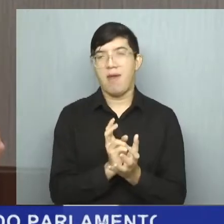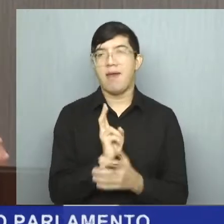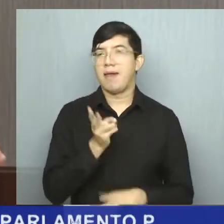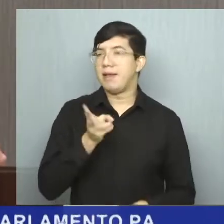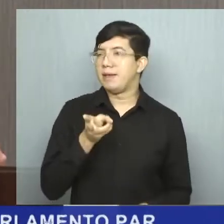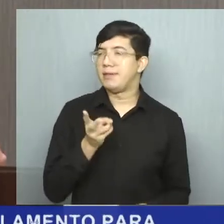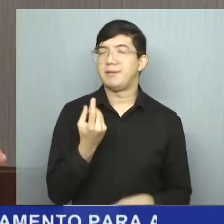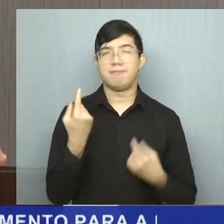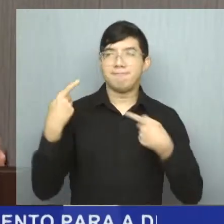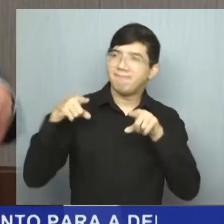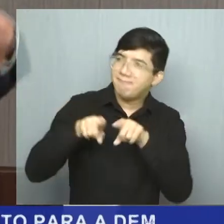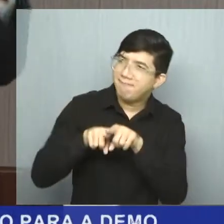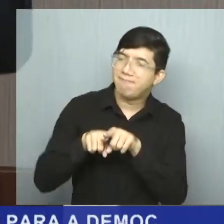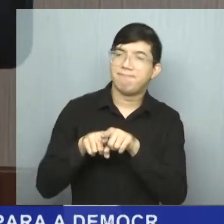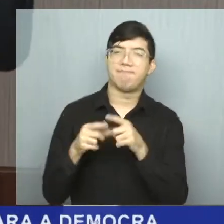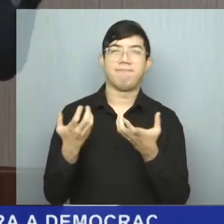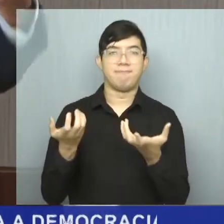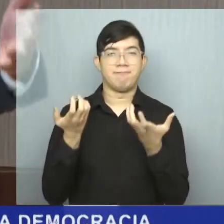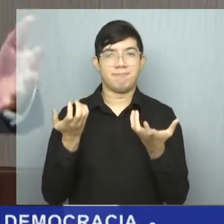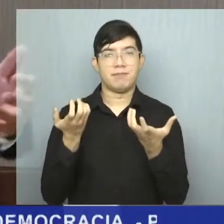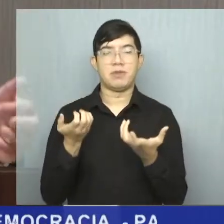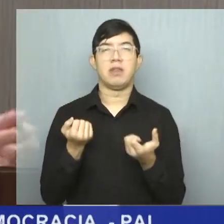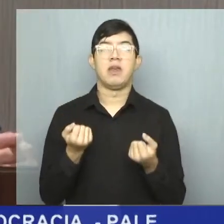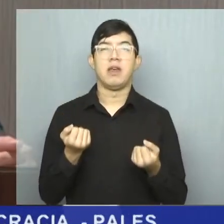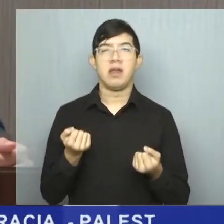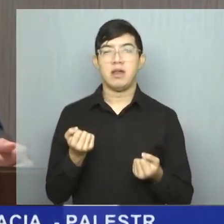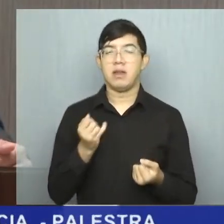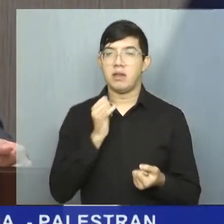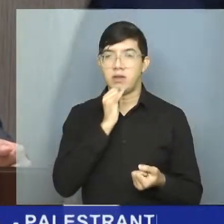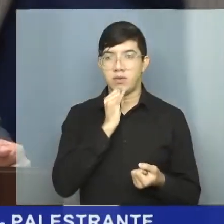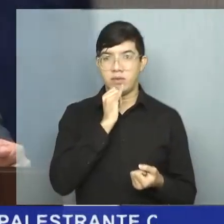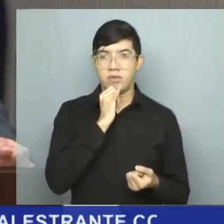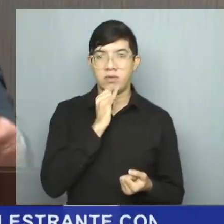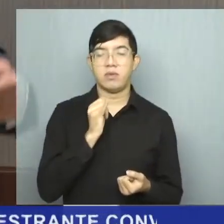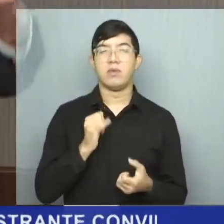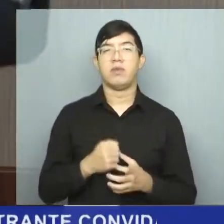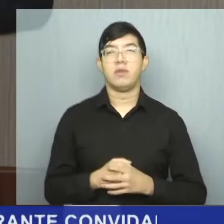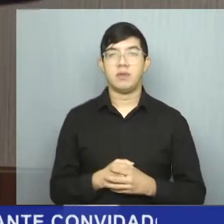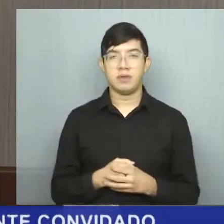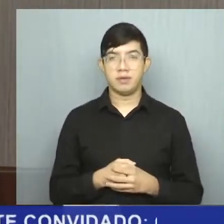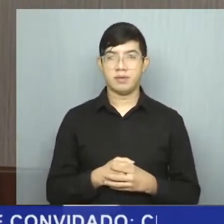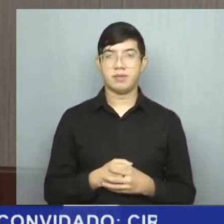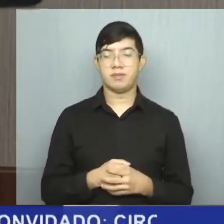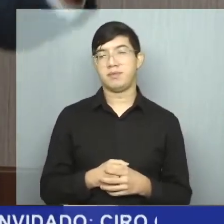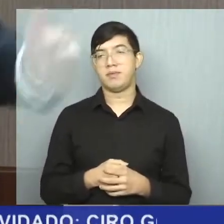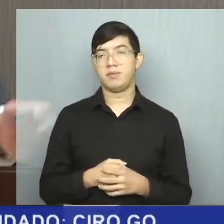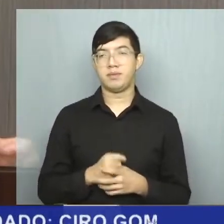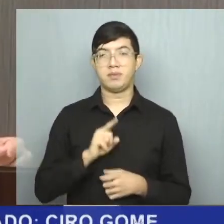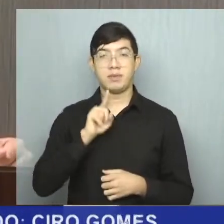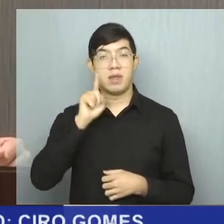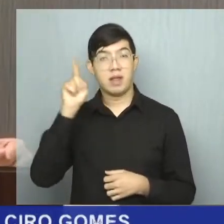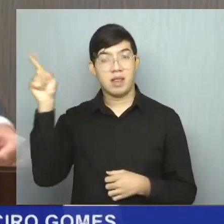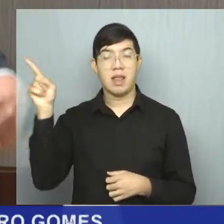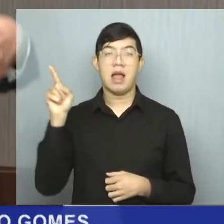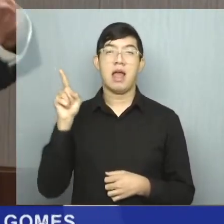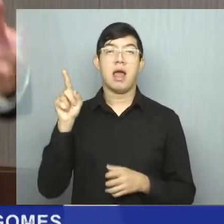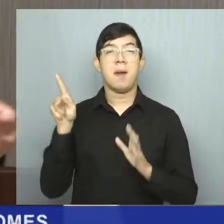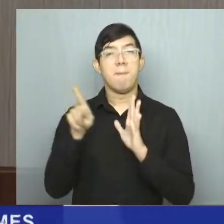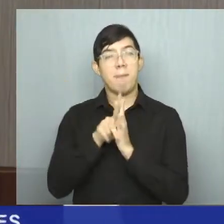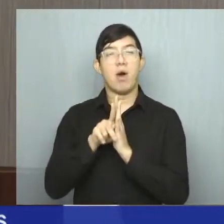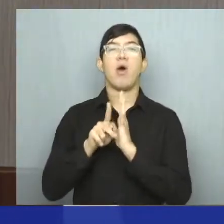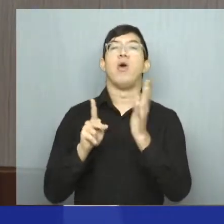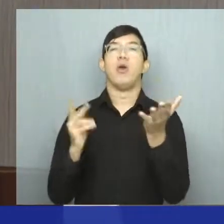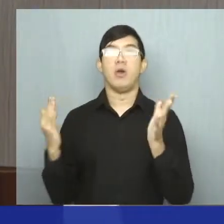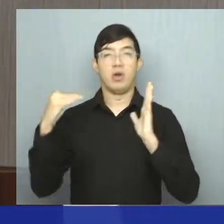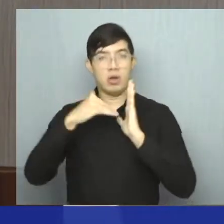fazendo parcerias, já tivemos aqui encontros com a turma lá do Senado Federal, já veio